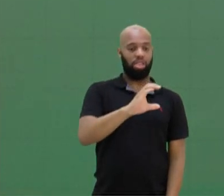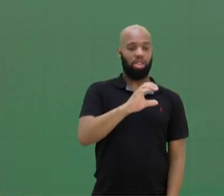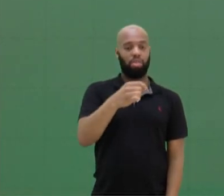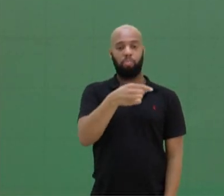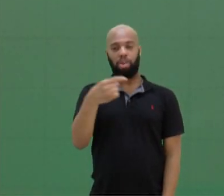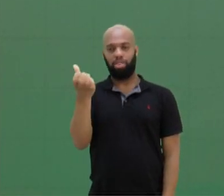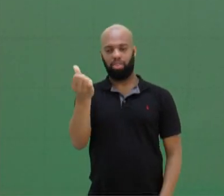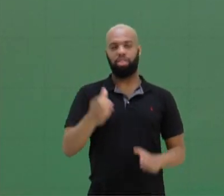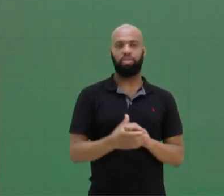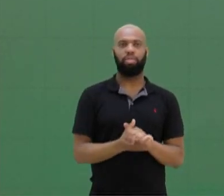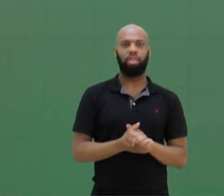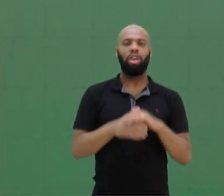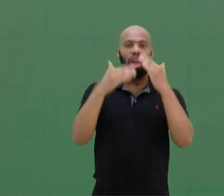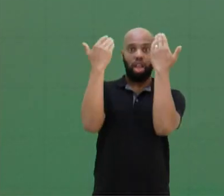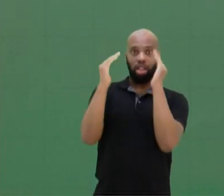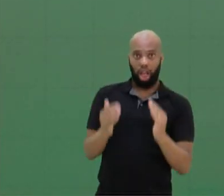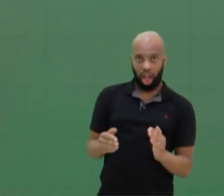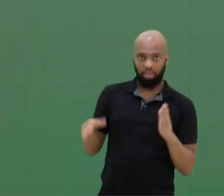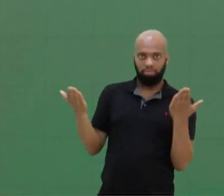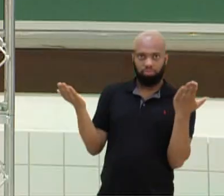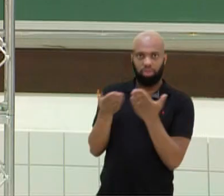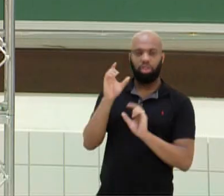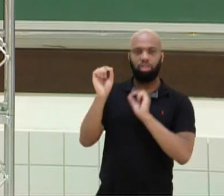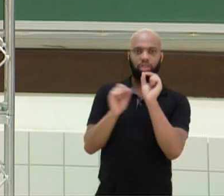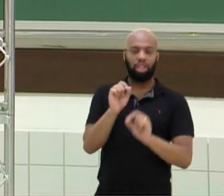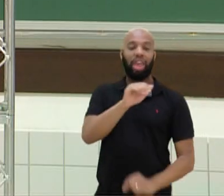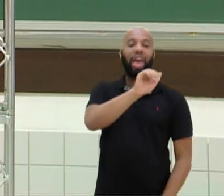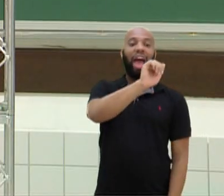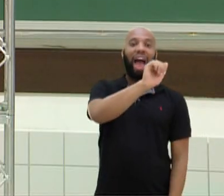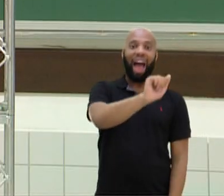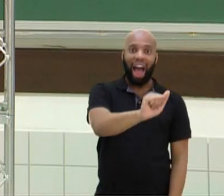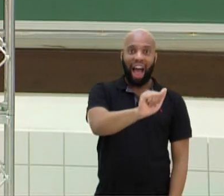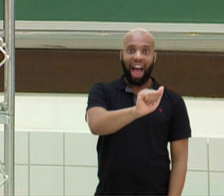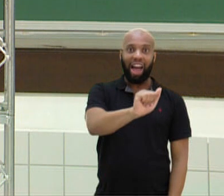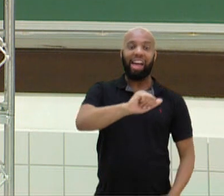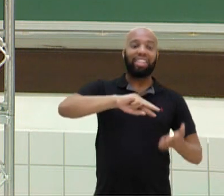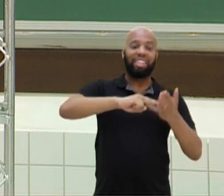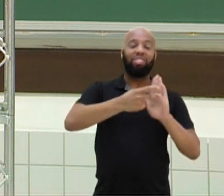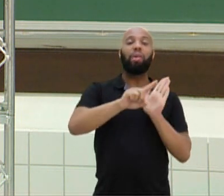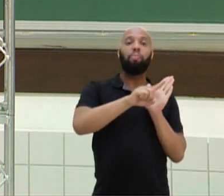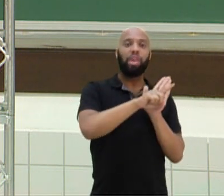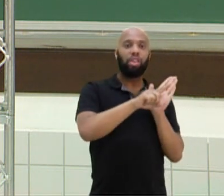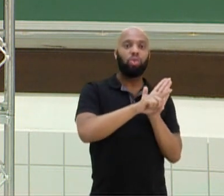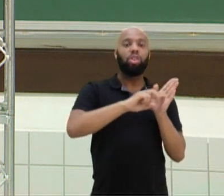coeficiente A na função é o menos 1. Coeficiente B